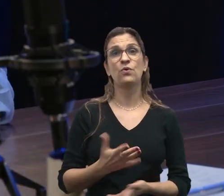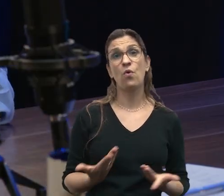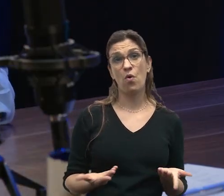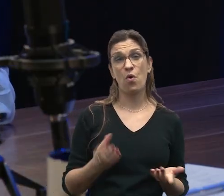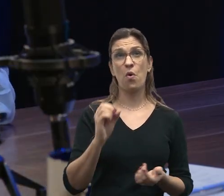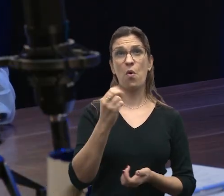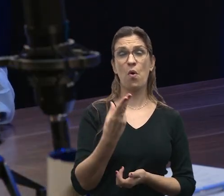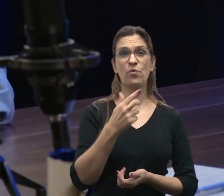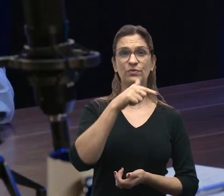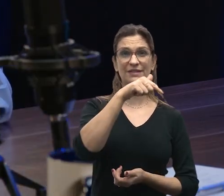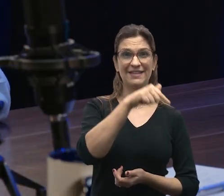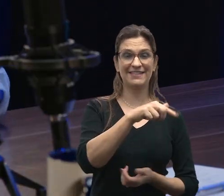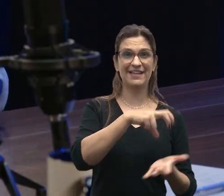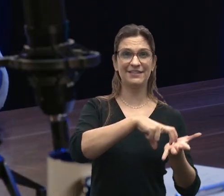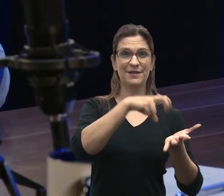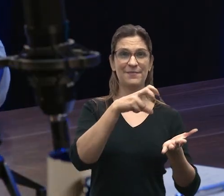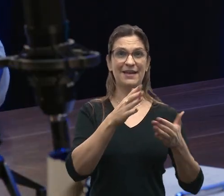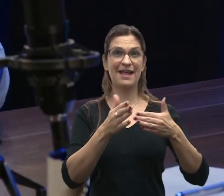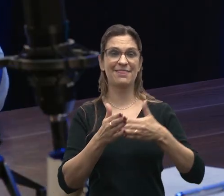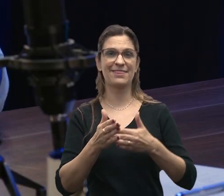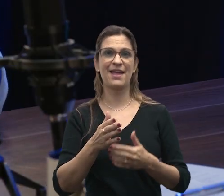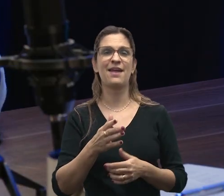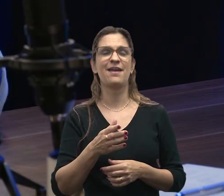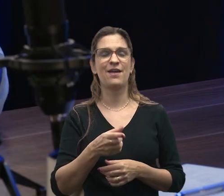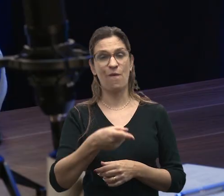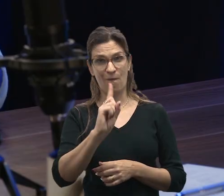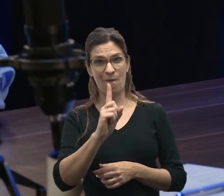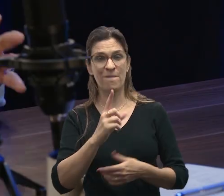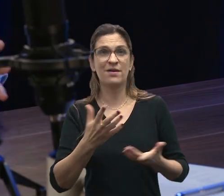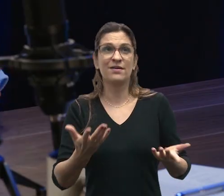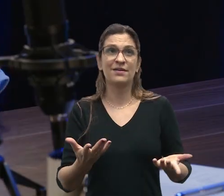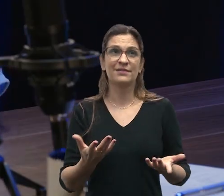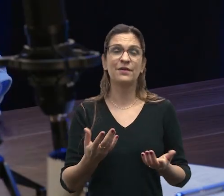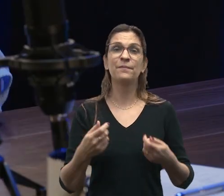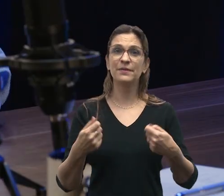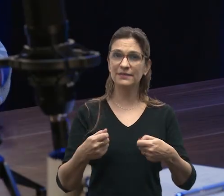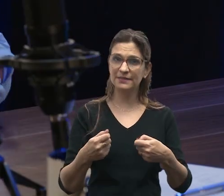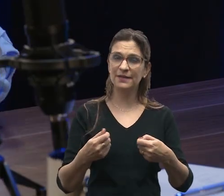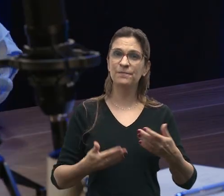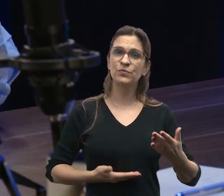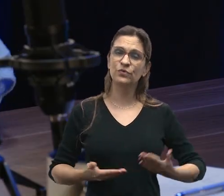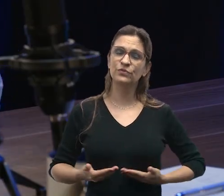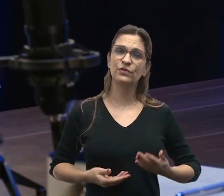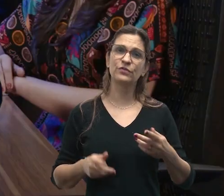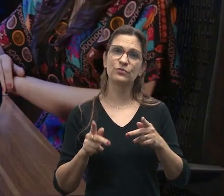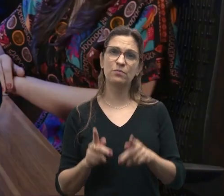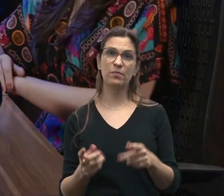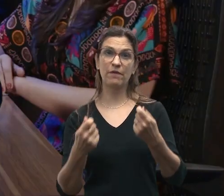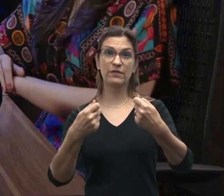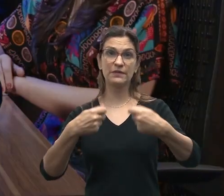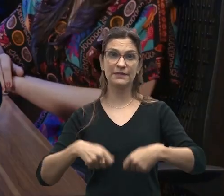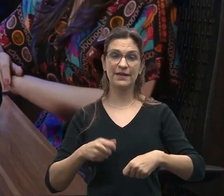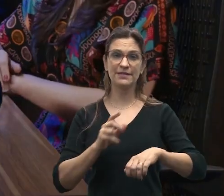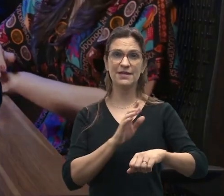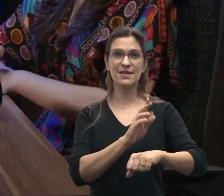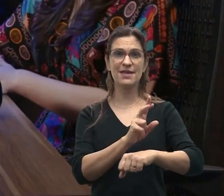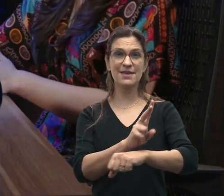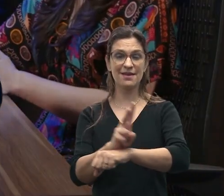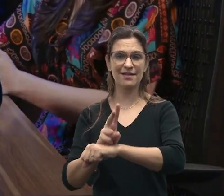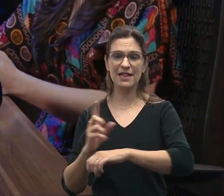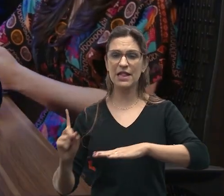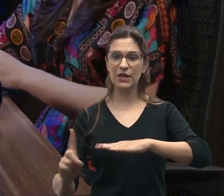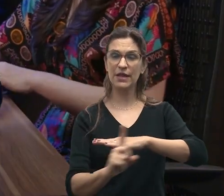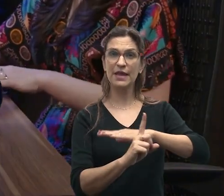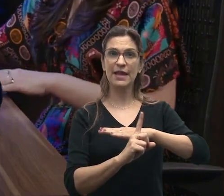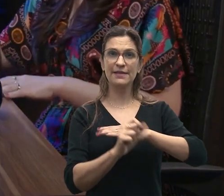alguma maneira que a gente tenha um serviço público eficiente, que atenda bem a sociedade, mas que veja o